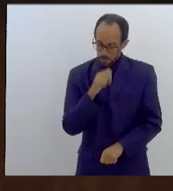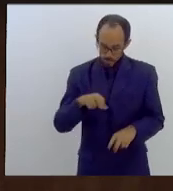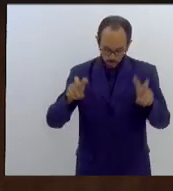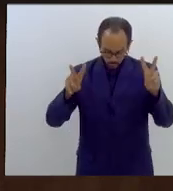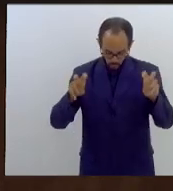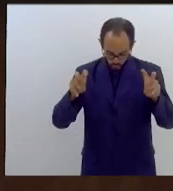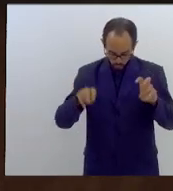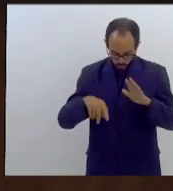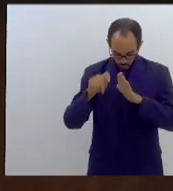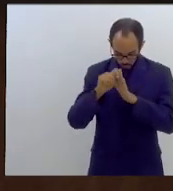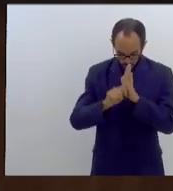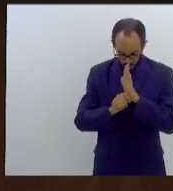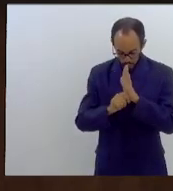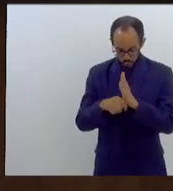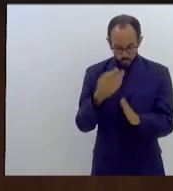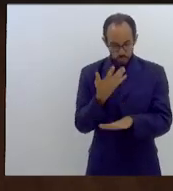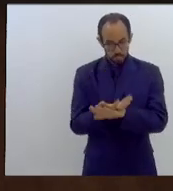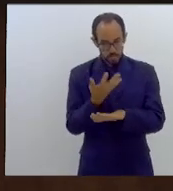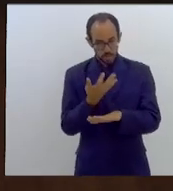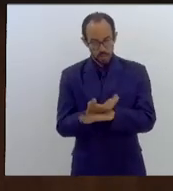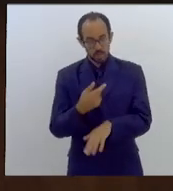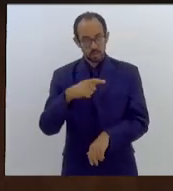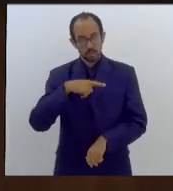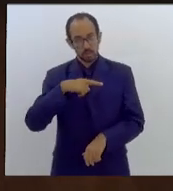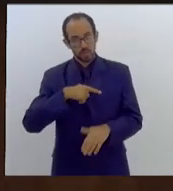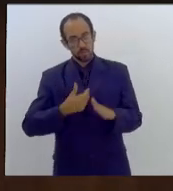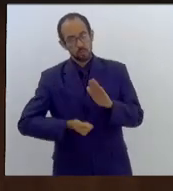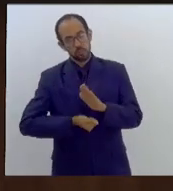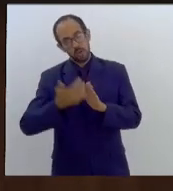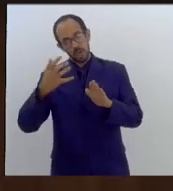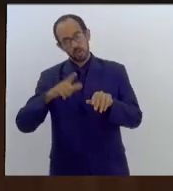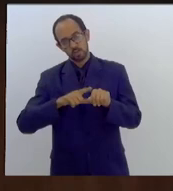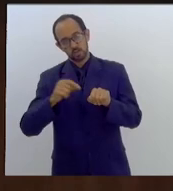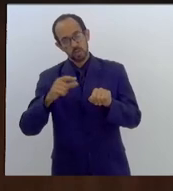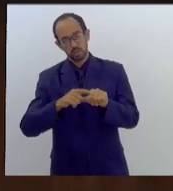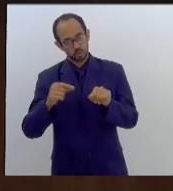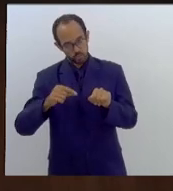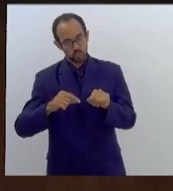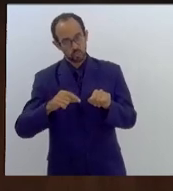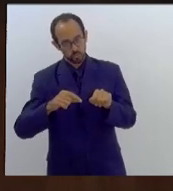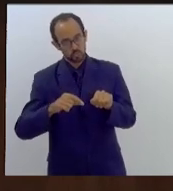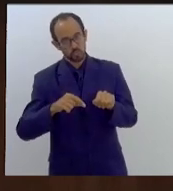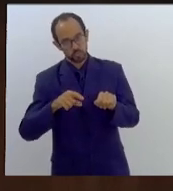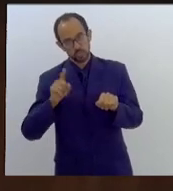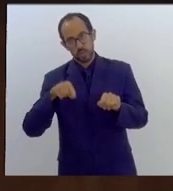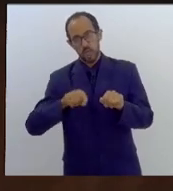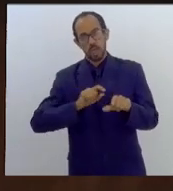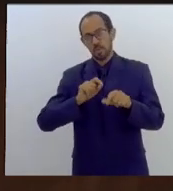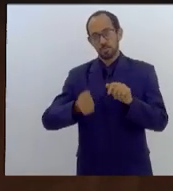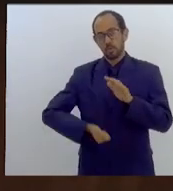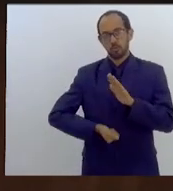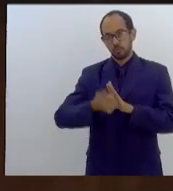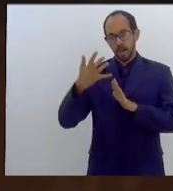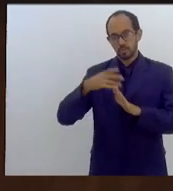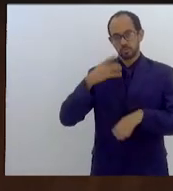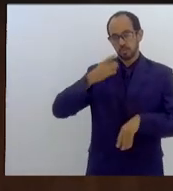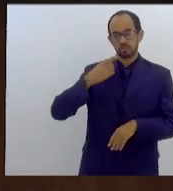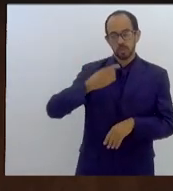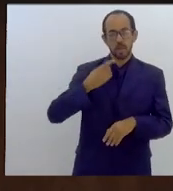texto da matéria, tem diversos artigos considerados por muitos